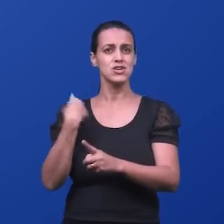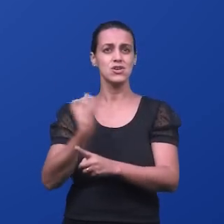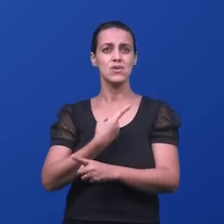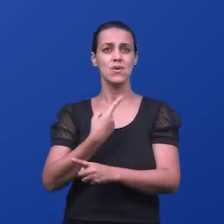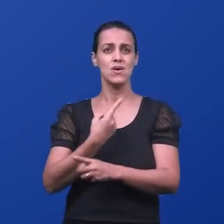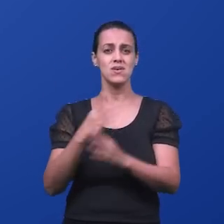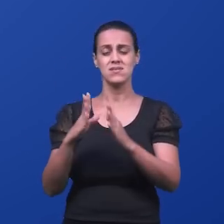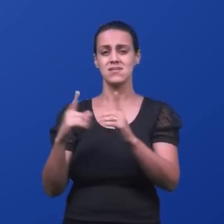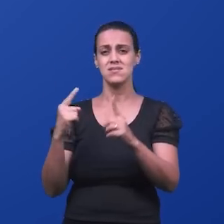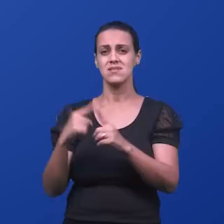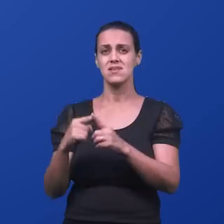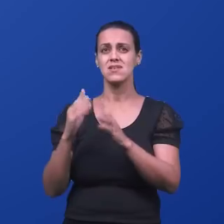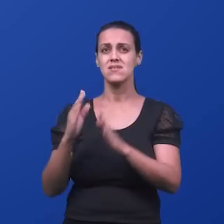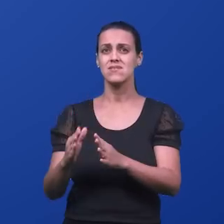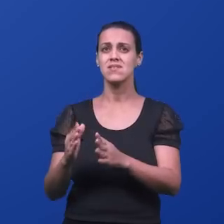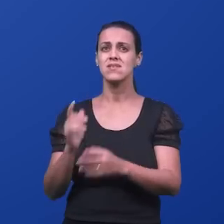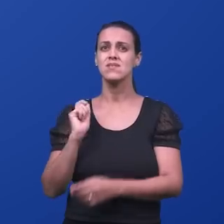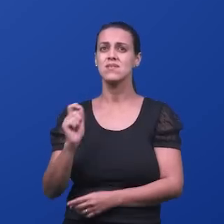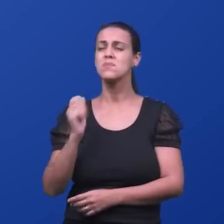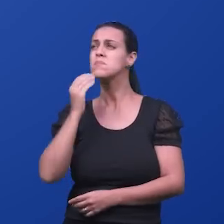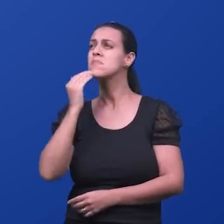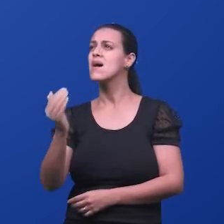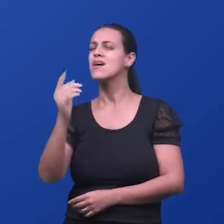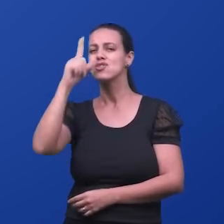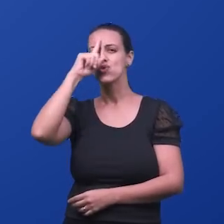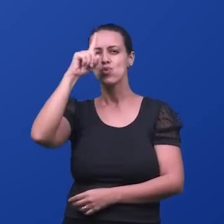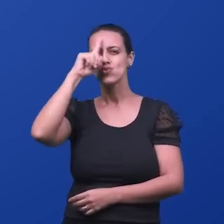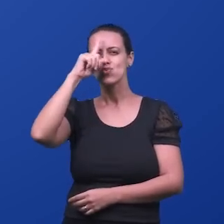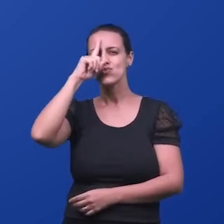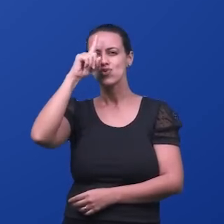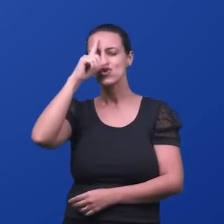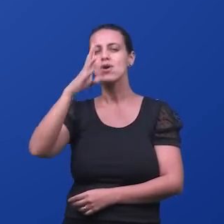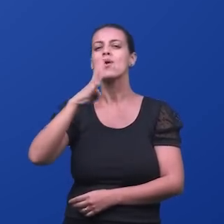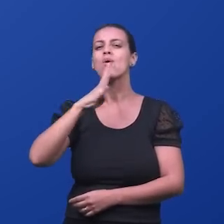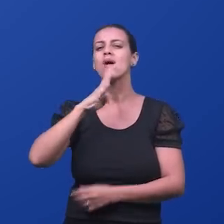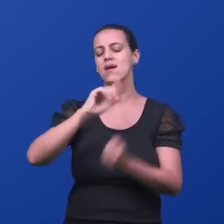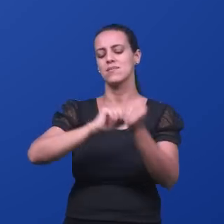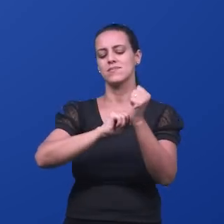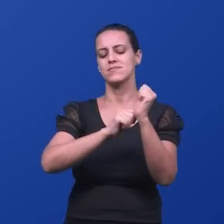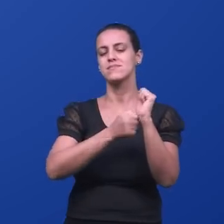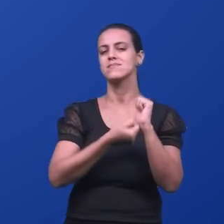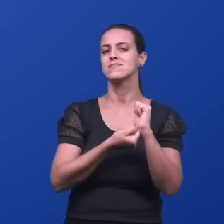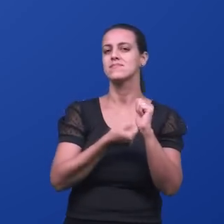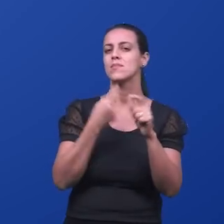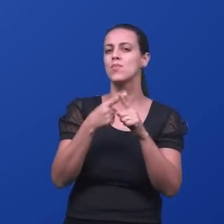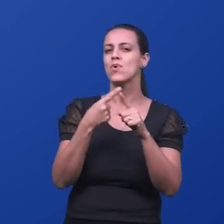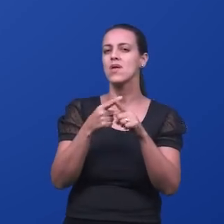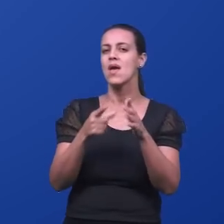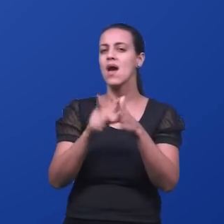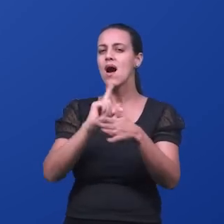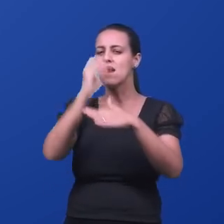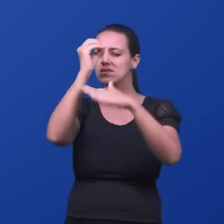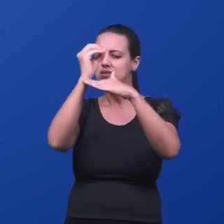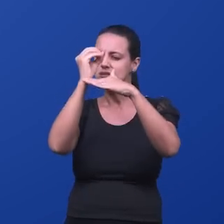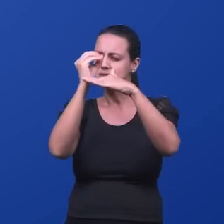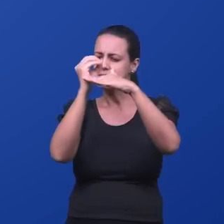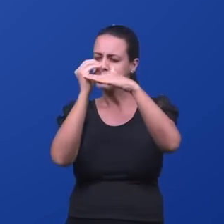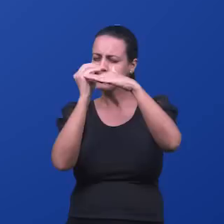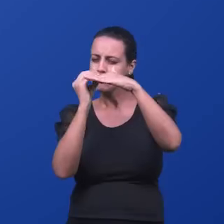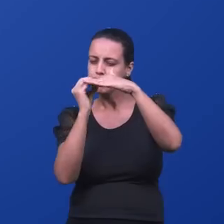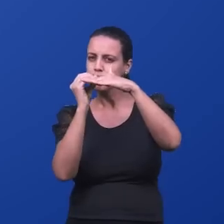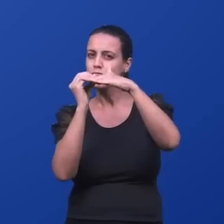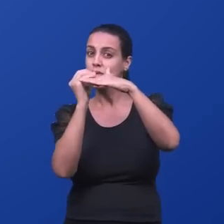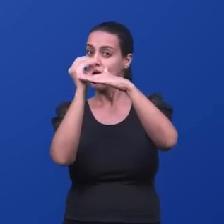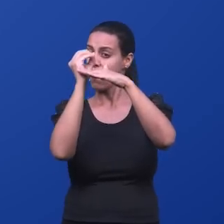é justamente para desfrutar a cada dia desses mistérios, pois é antes que o sol se ponha, é